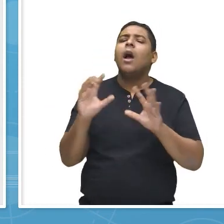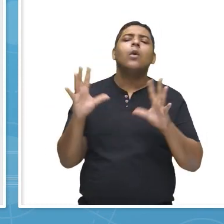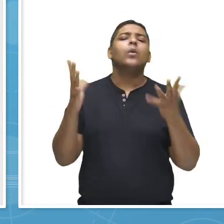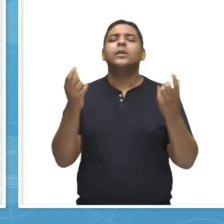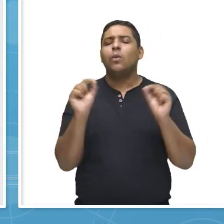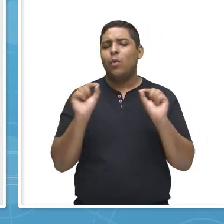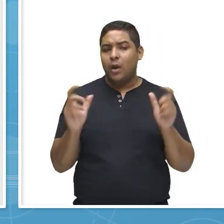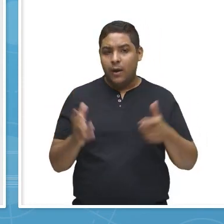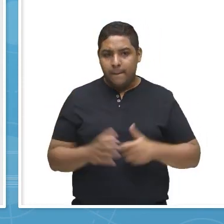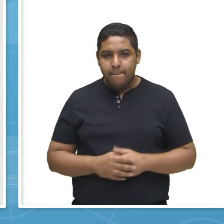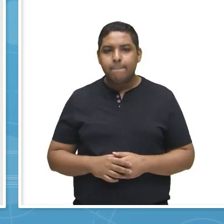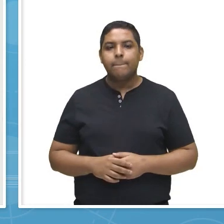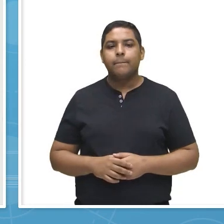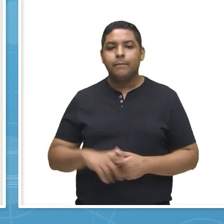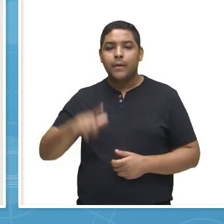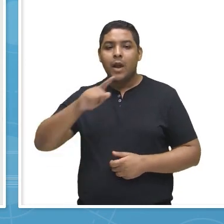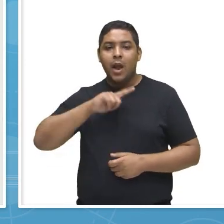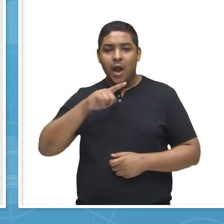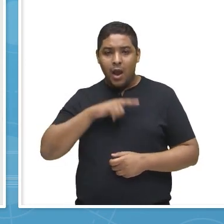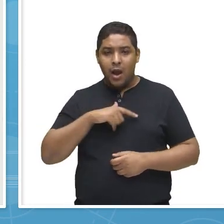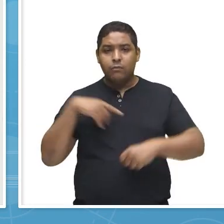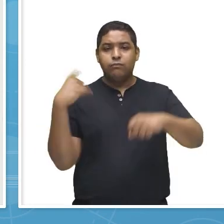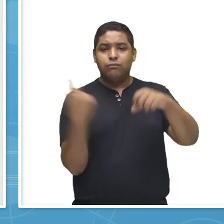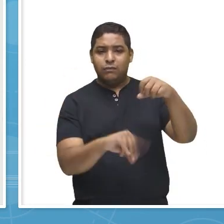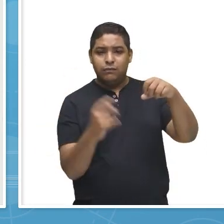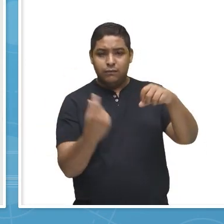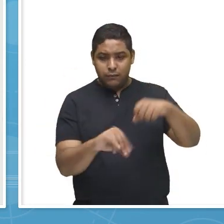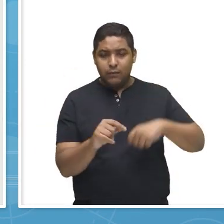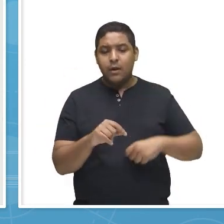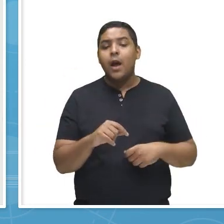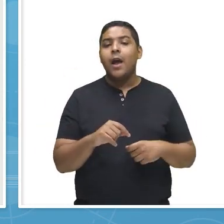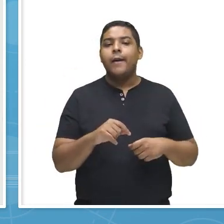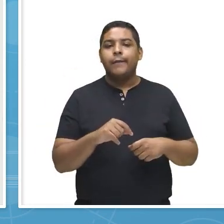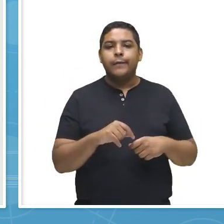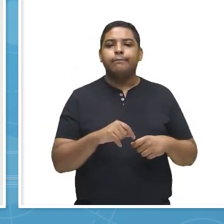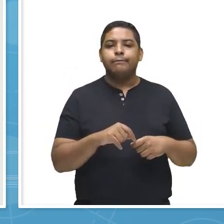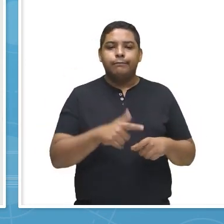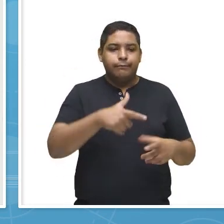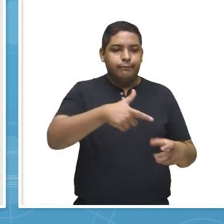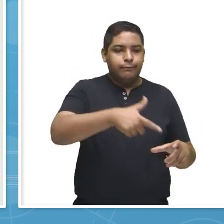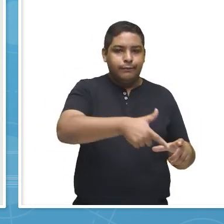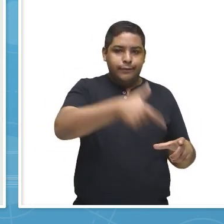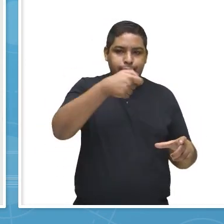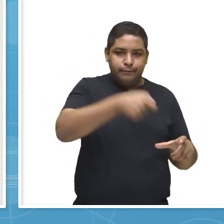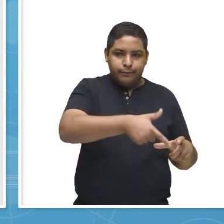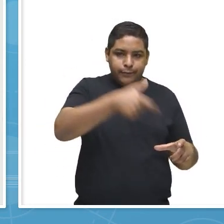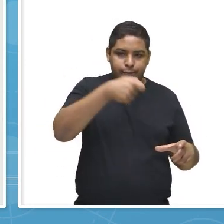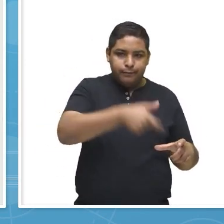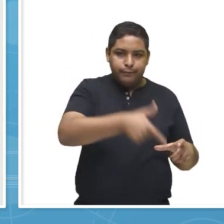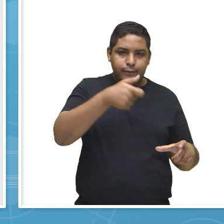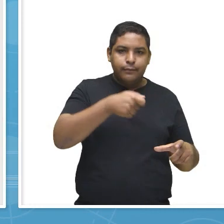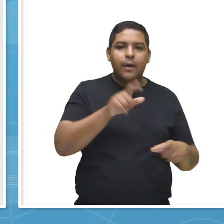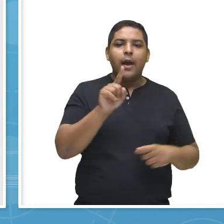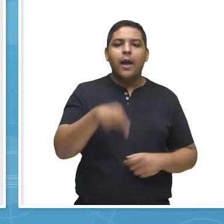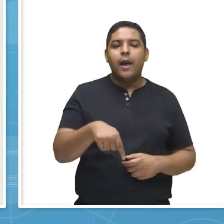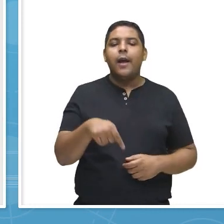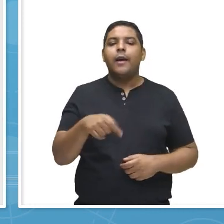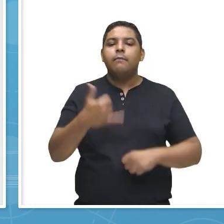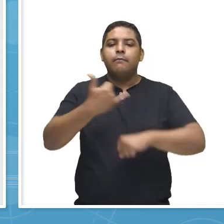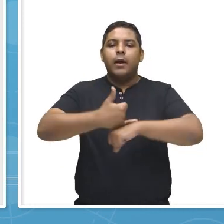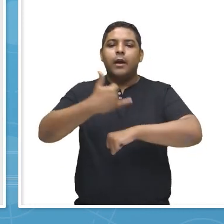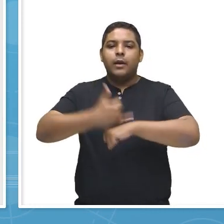nesse momento? Havia exploração dos metais preciosos, da mão de obra escrava e